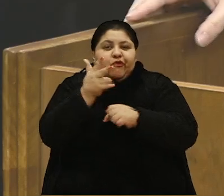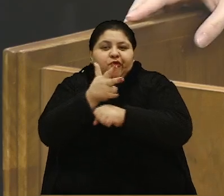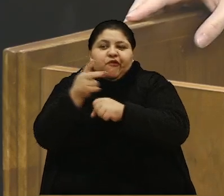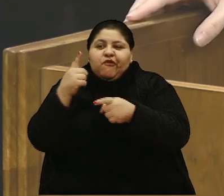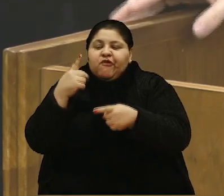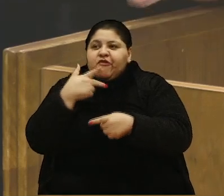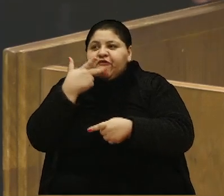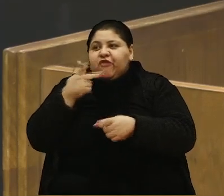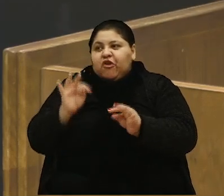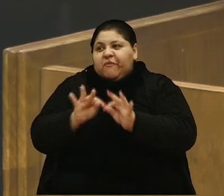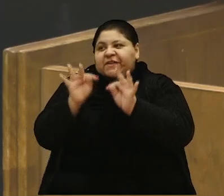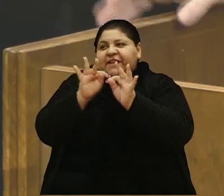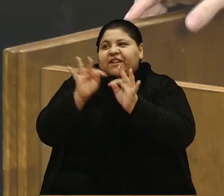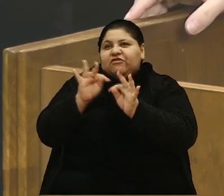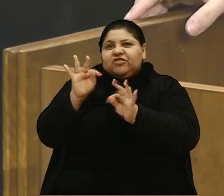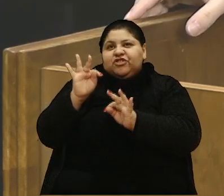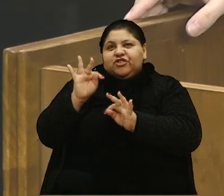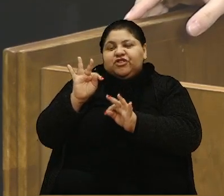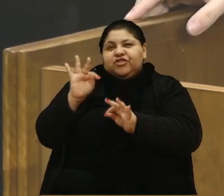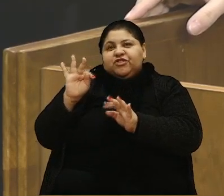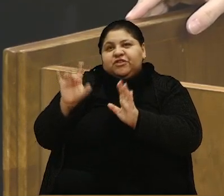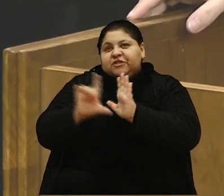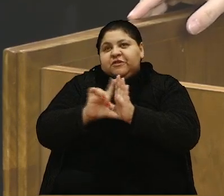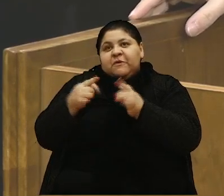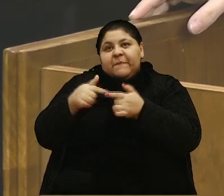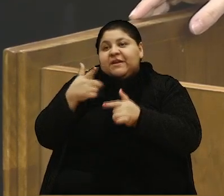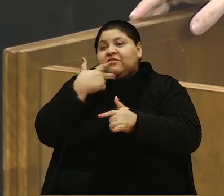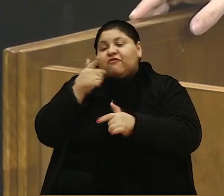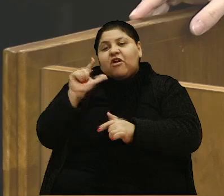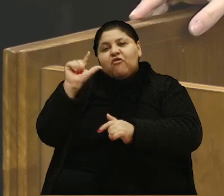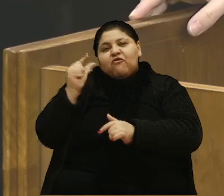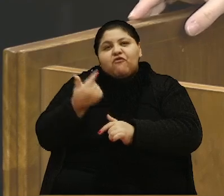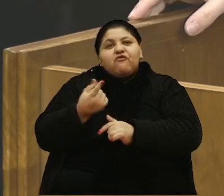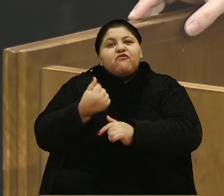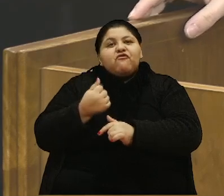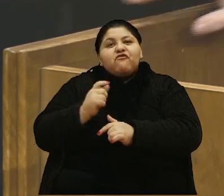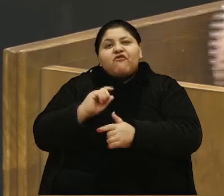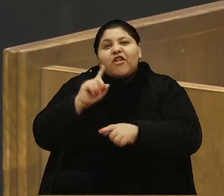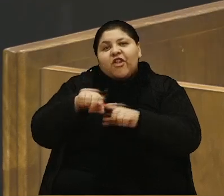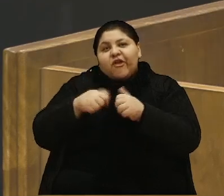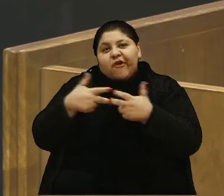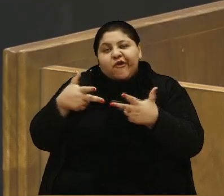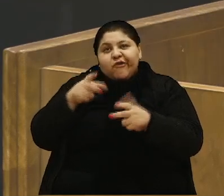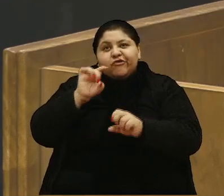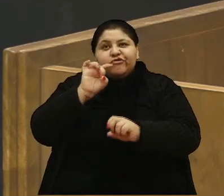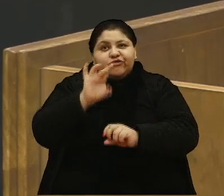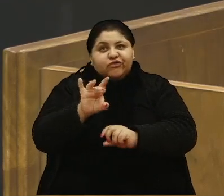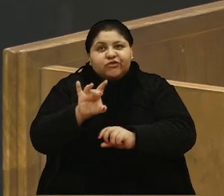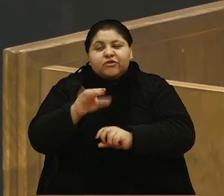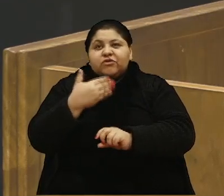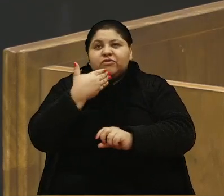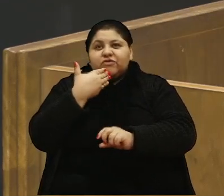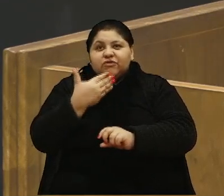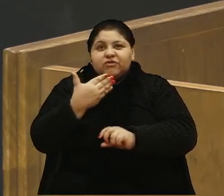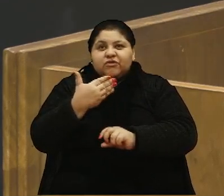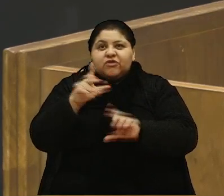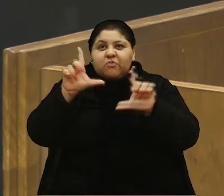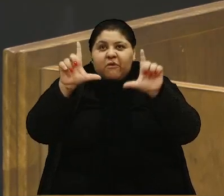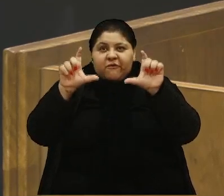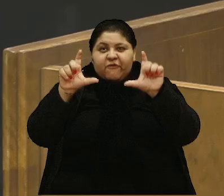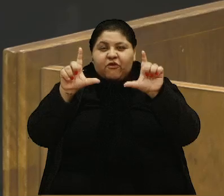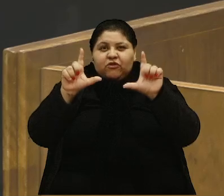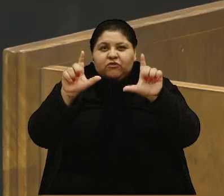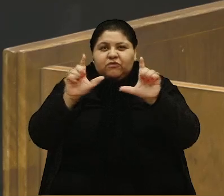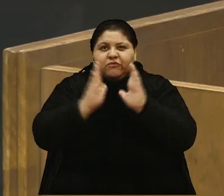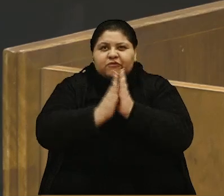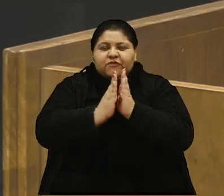tecnologia legal e tal, mas não fala o valor dos equipamentos, né? Seria mais sobre essa questão, seria isso. Eu vou pedir para botar uma foto aqui, uma